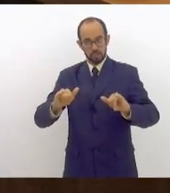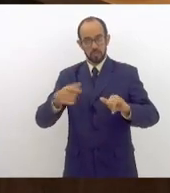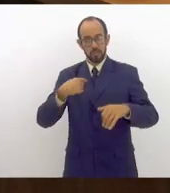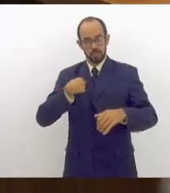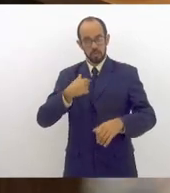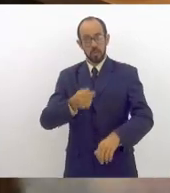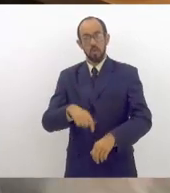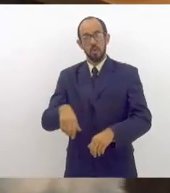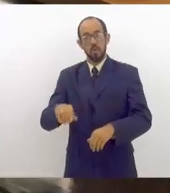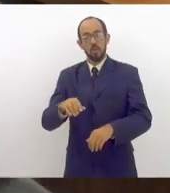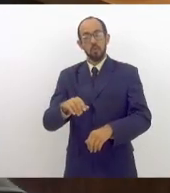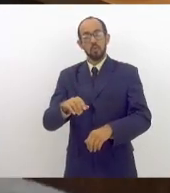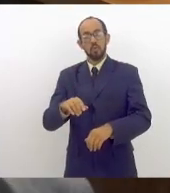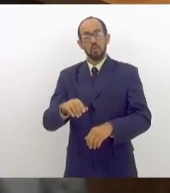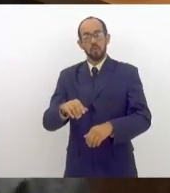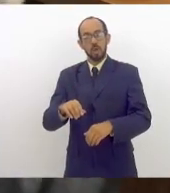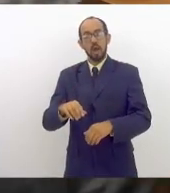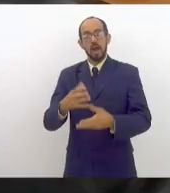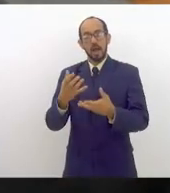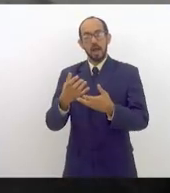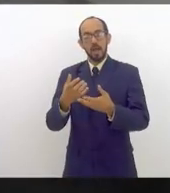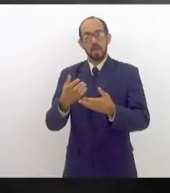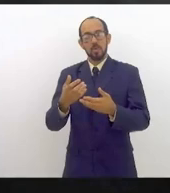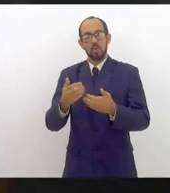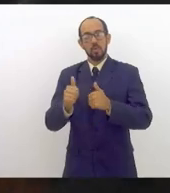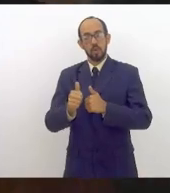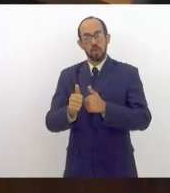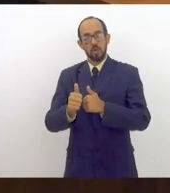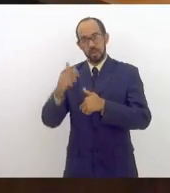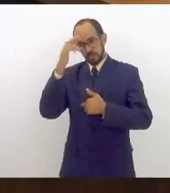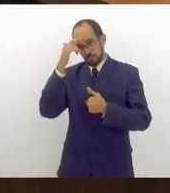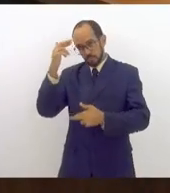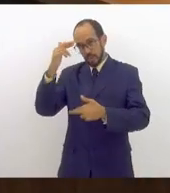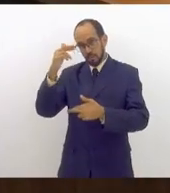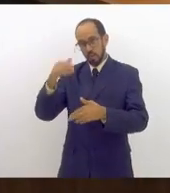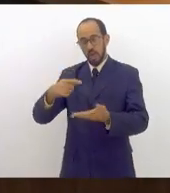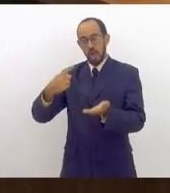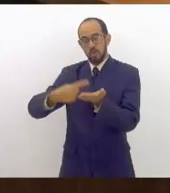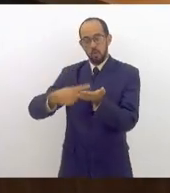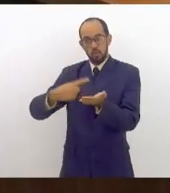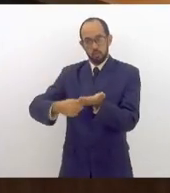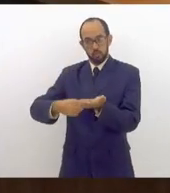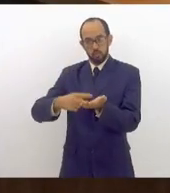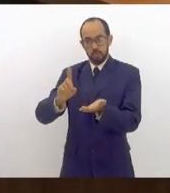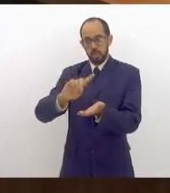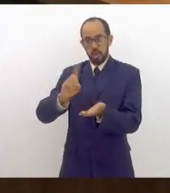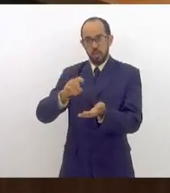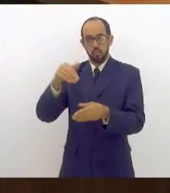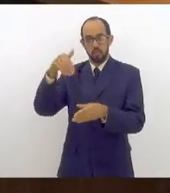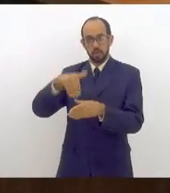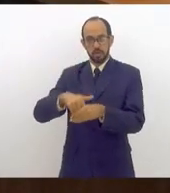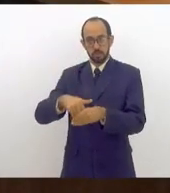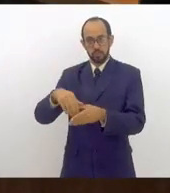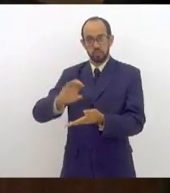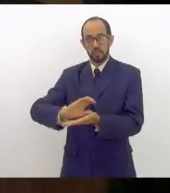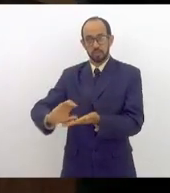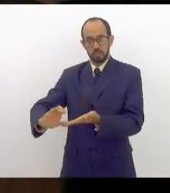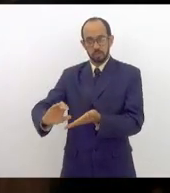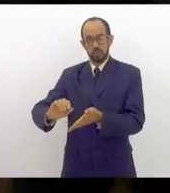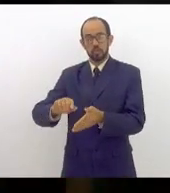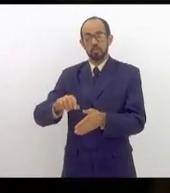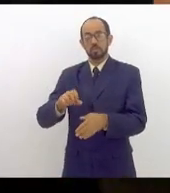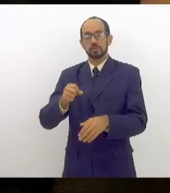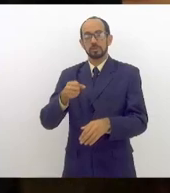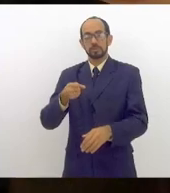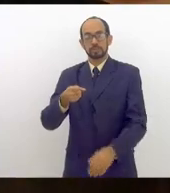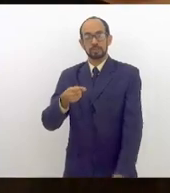costumo cumprir acordos. Com certeza. E que não votaremos orçamento sem antes